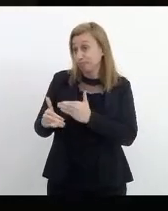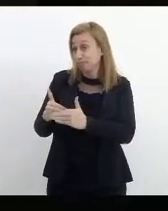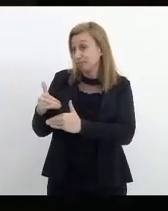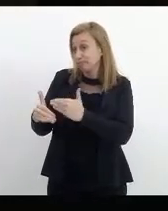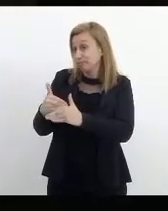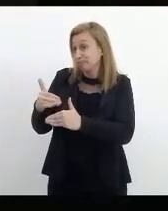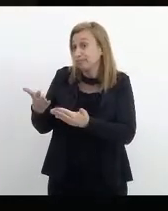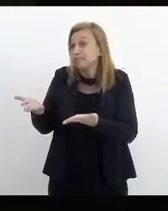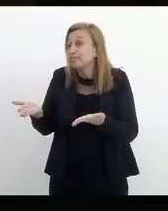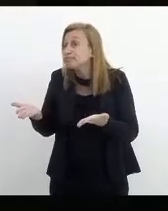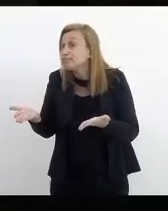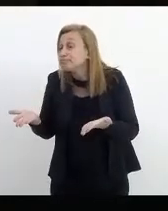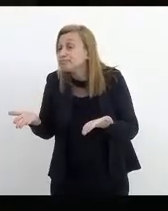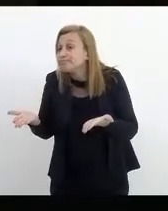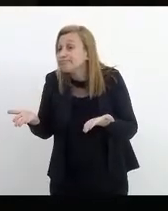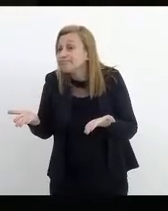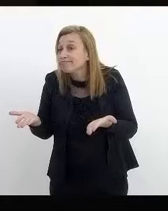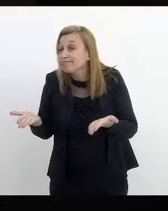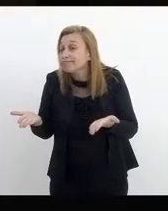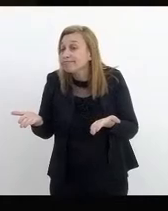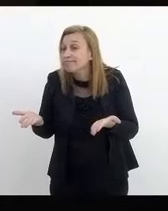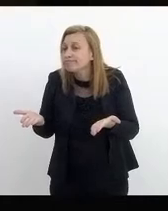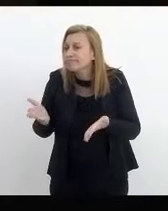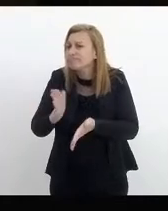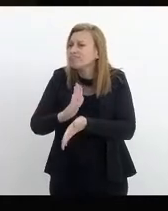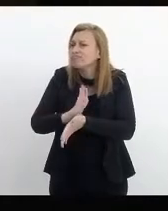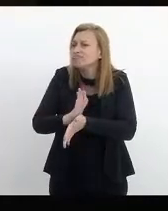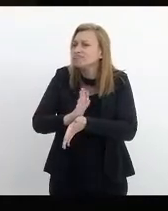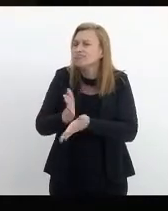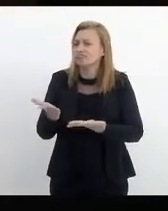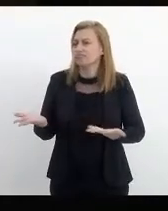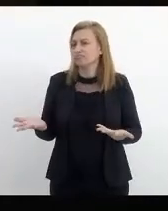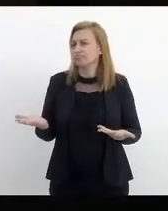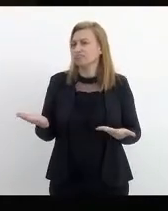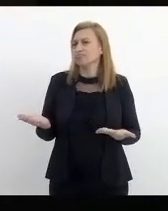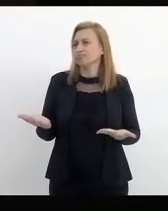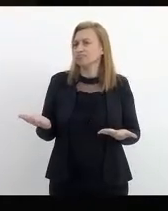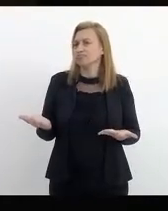de desmonte né